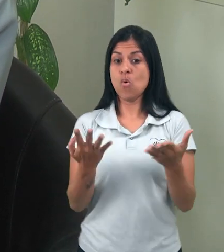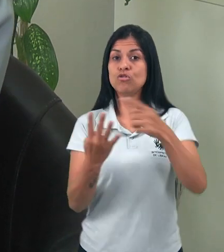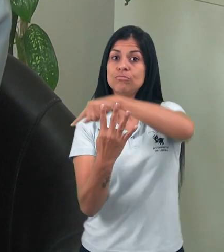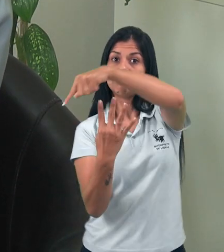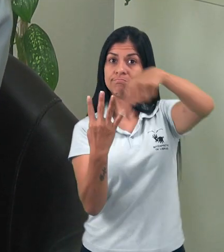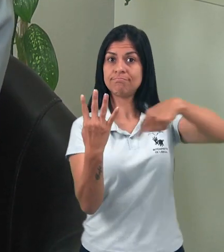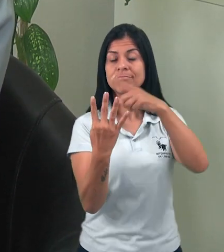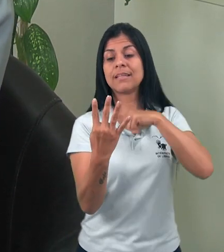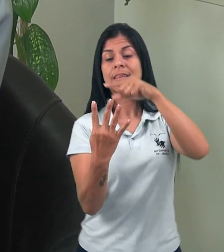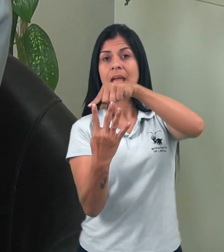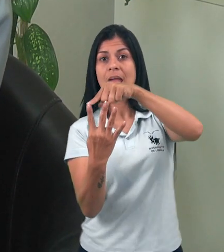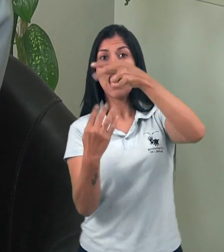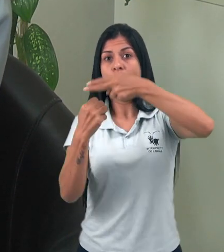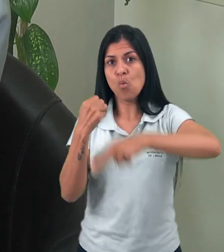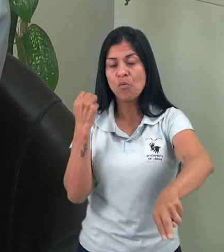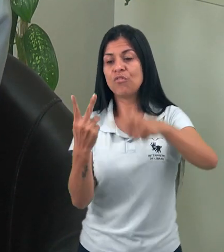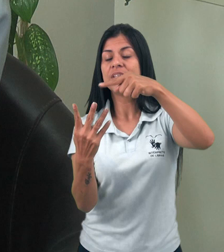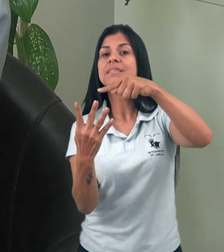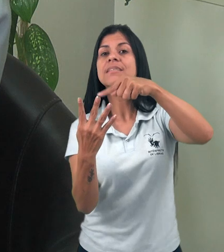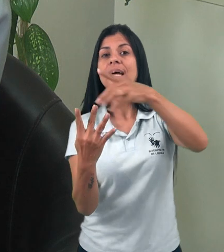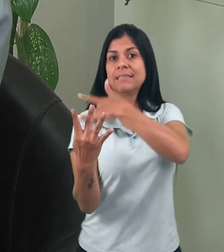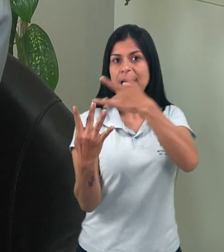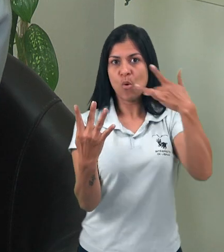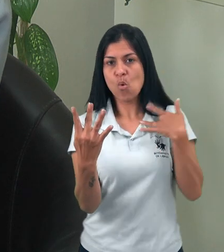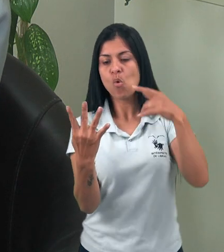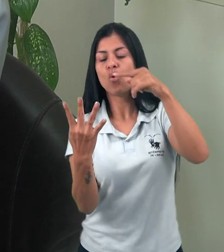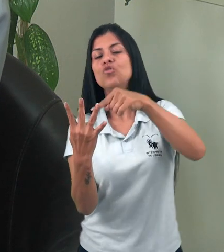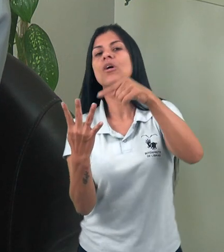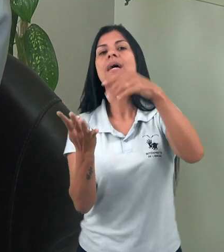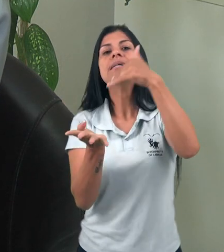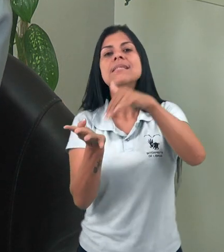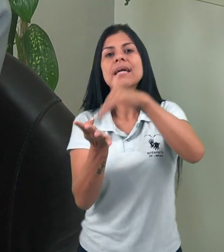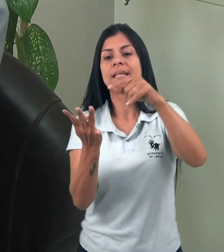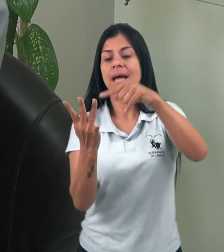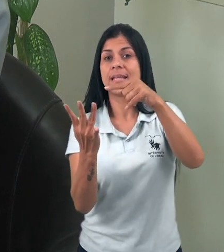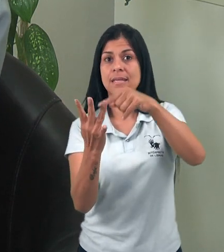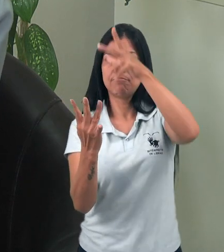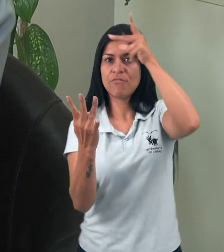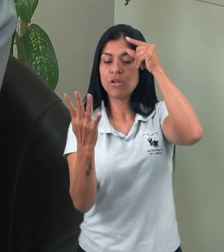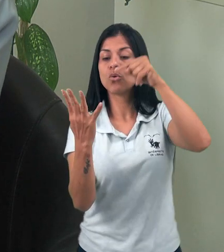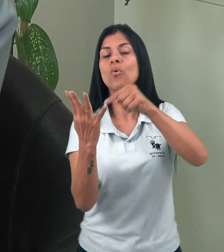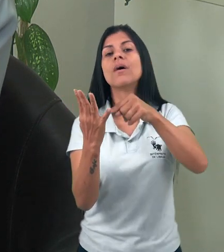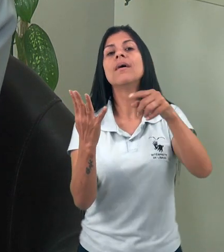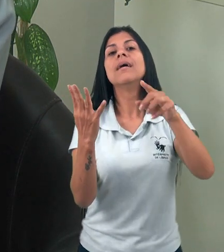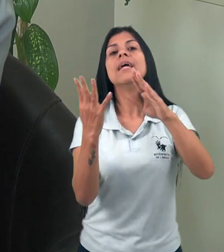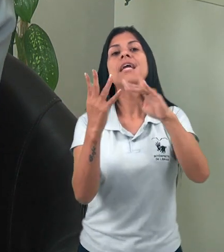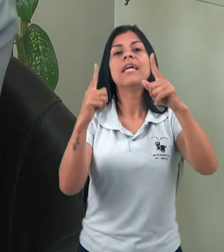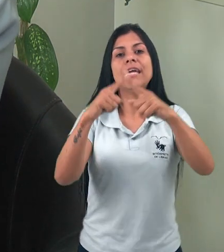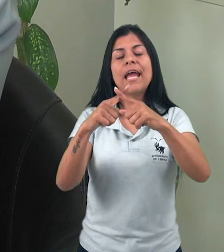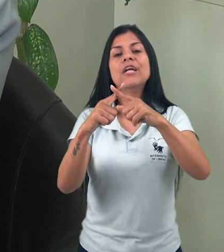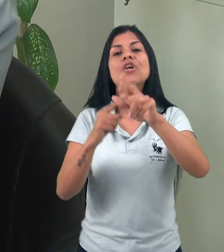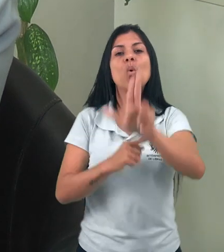a universidade, a Secretaria de Estado de Saúde, as secretarias municipais e a Igreja Luterana.